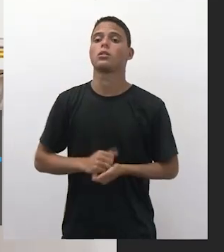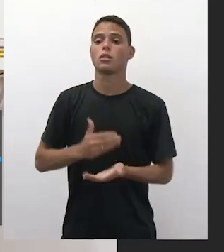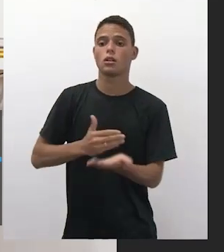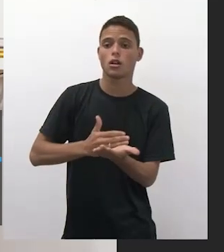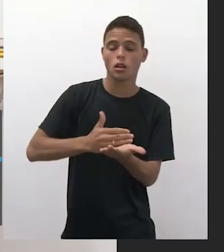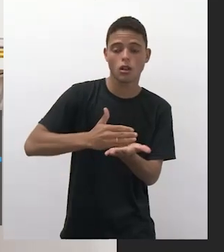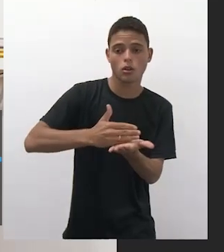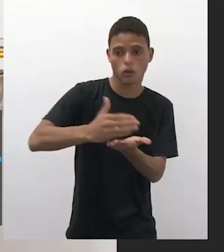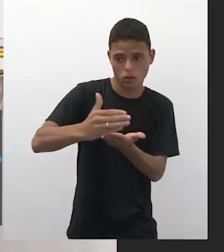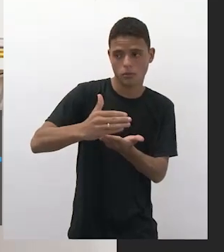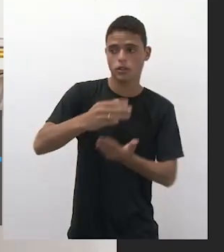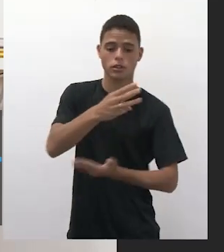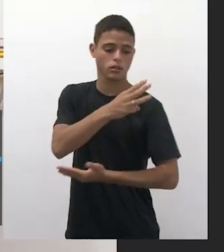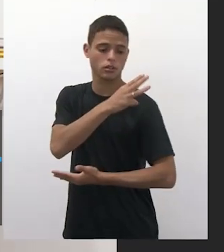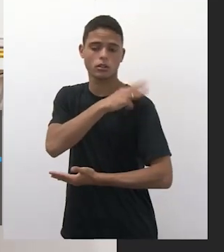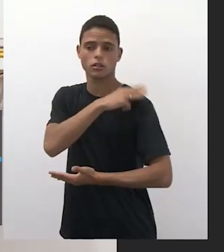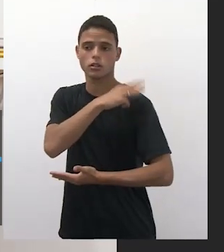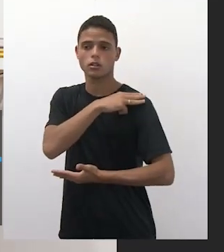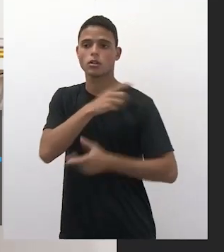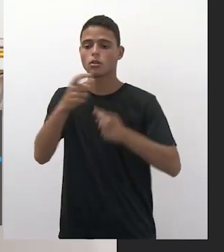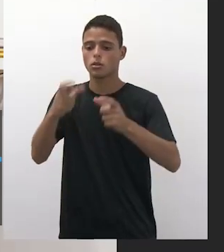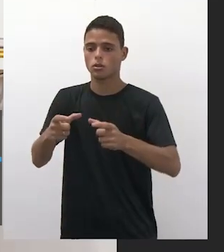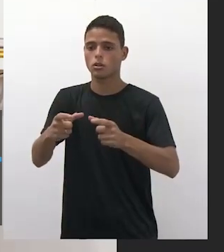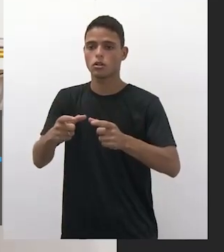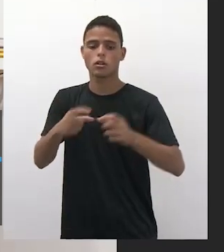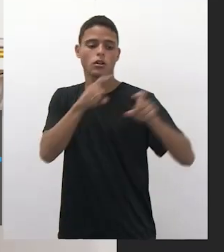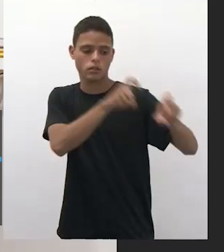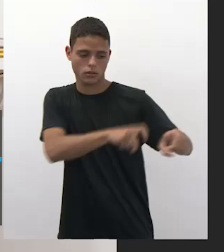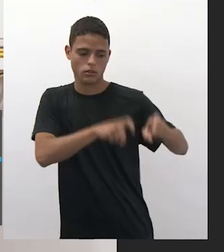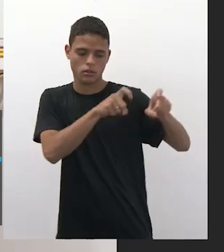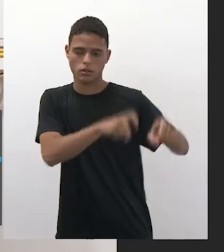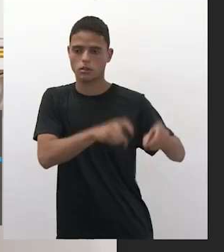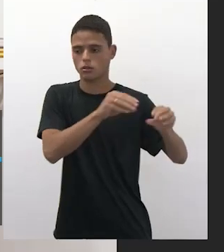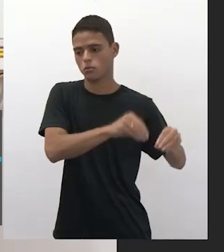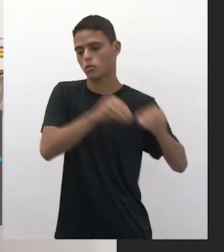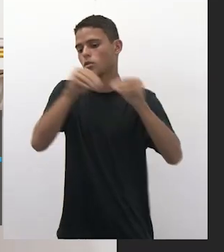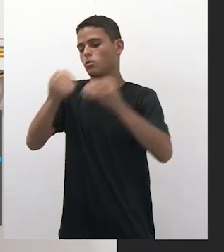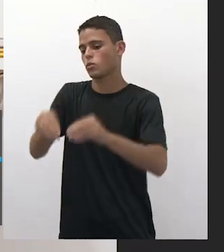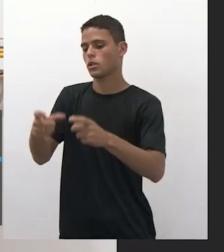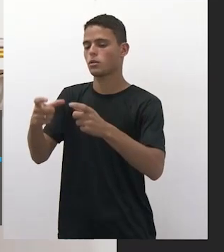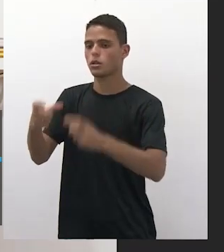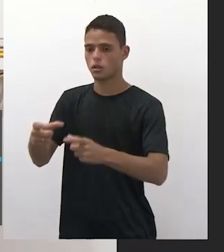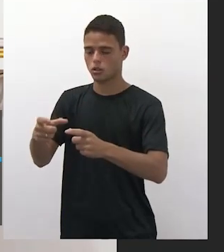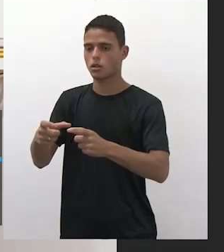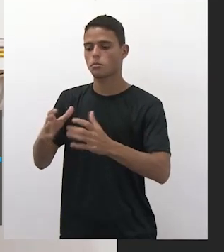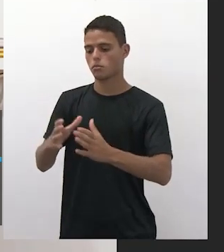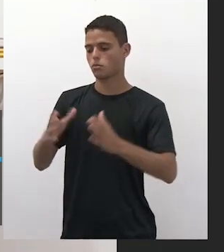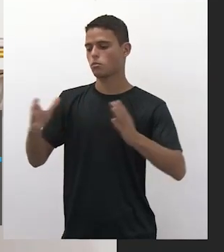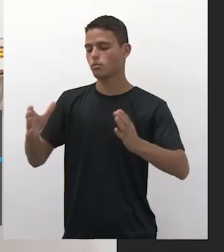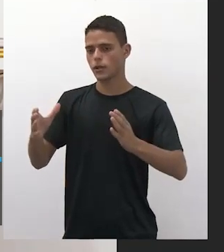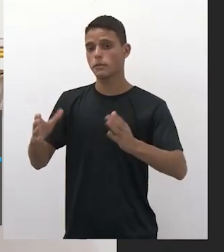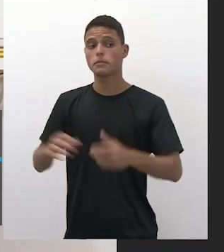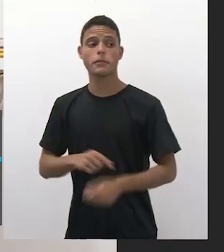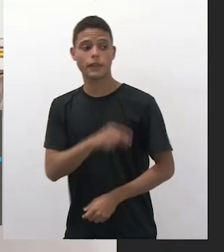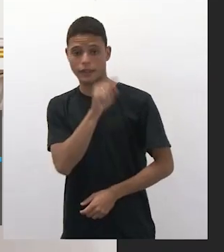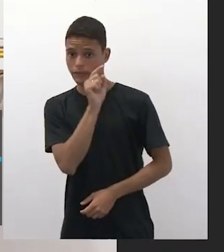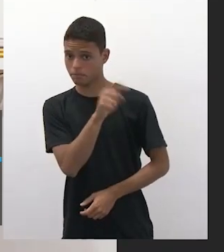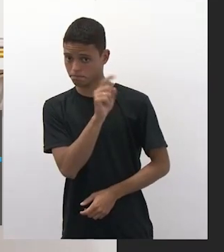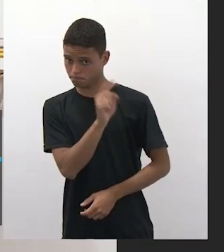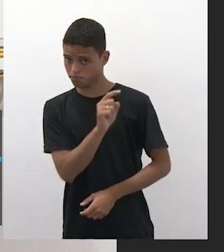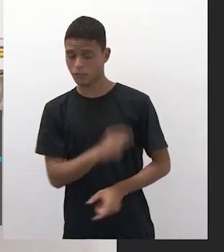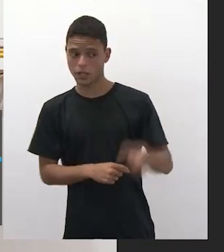na cidade, né? Eu saí da zona rural, mas o que aquela professora fez